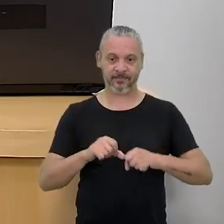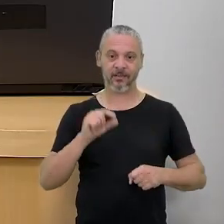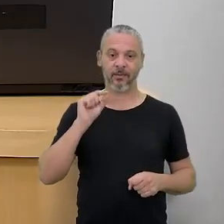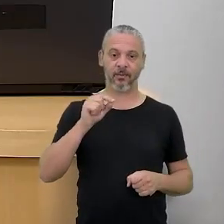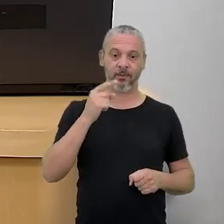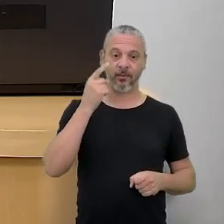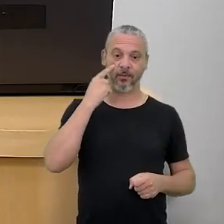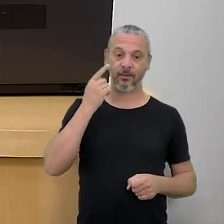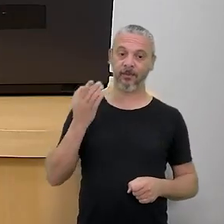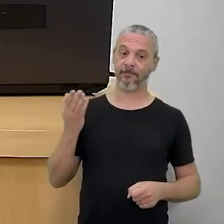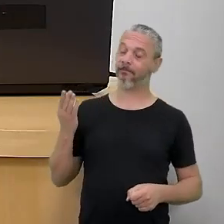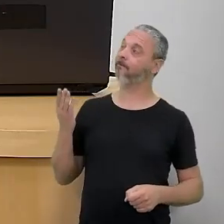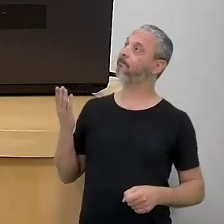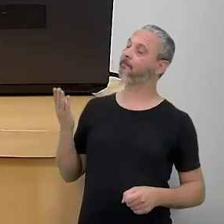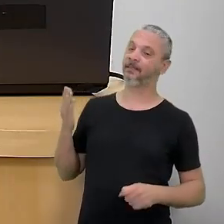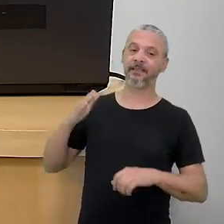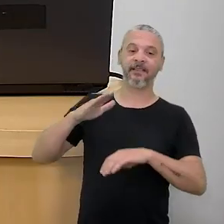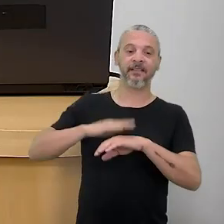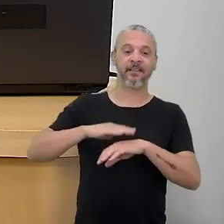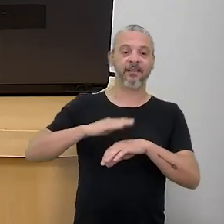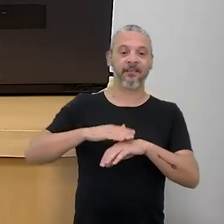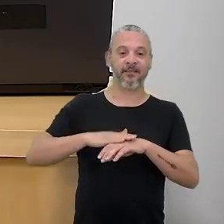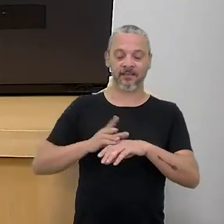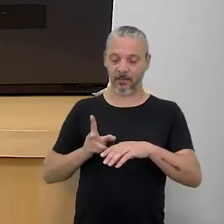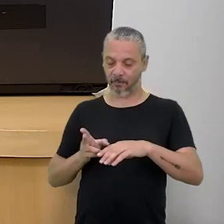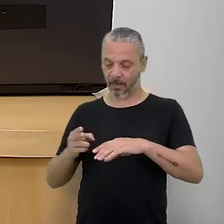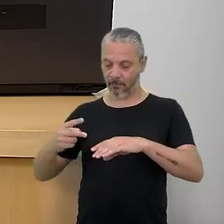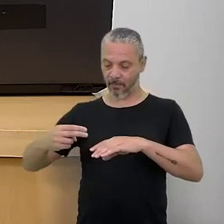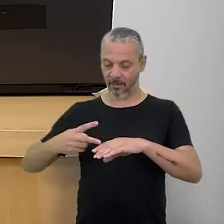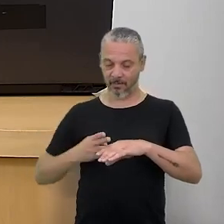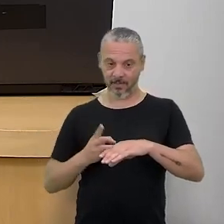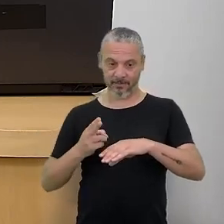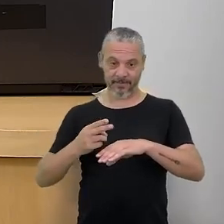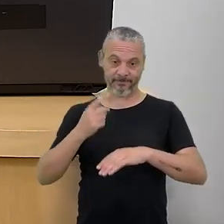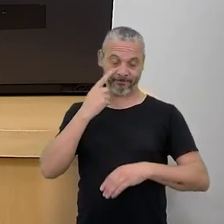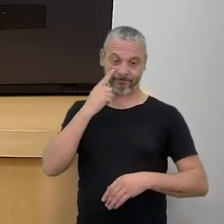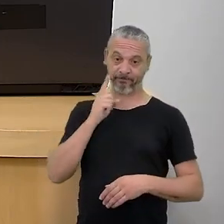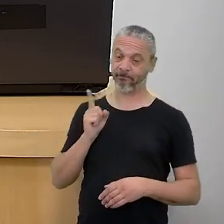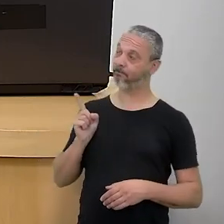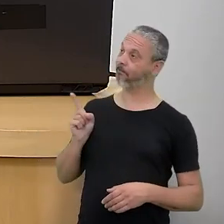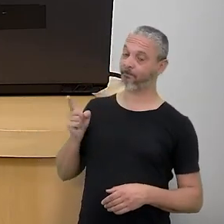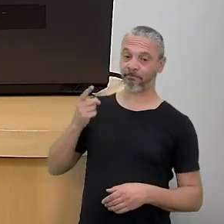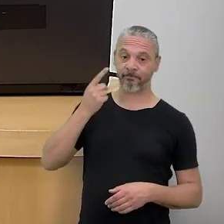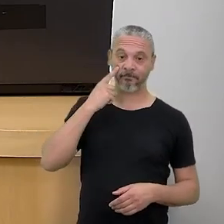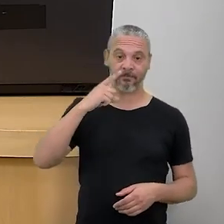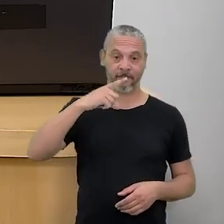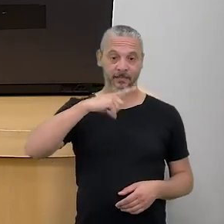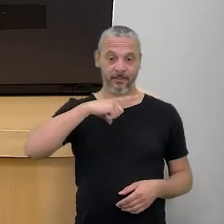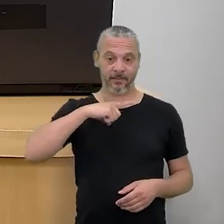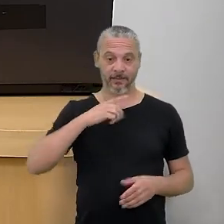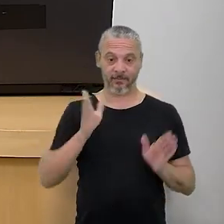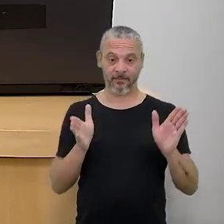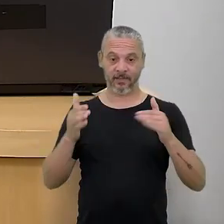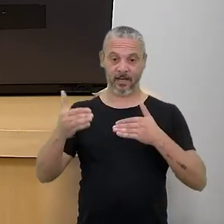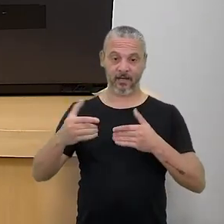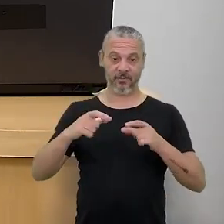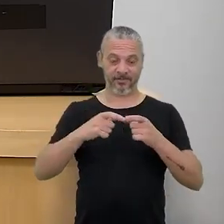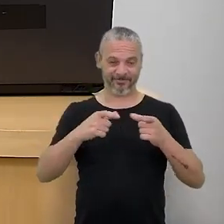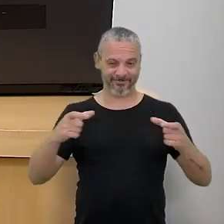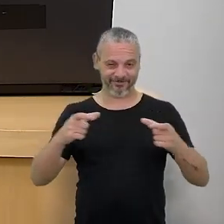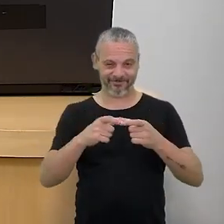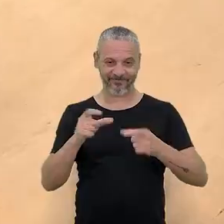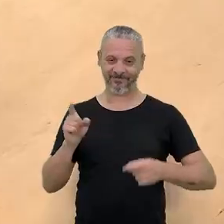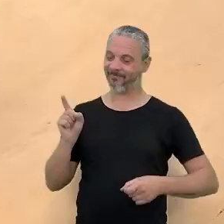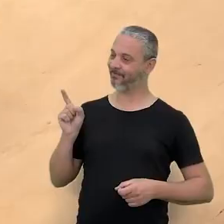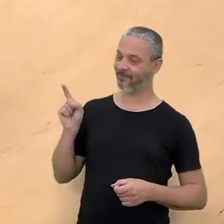sapato e nós vamos fazer um pequeno cortezinho nela aqui. Então, eu tenho aqui a minha caixinha